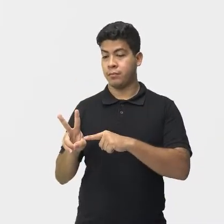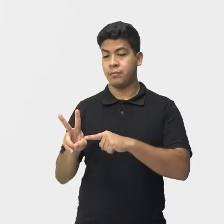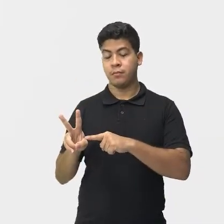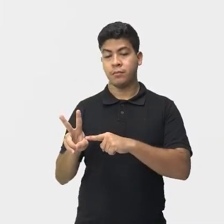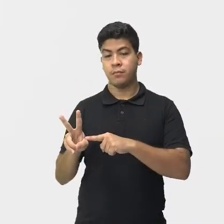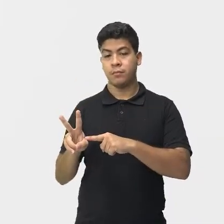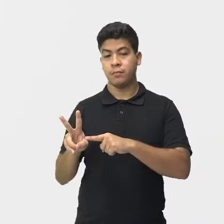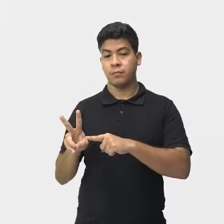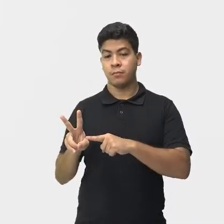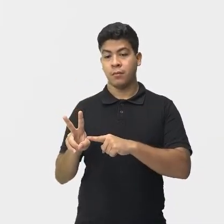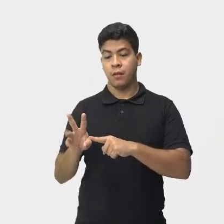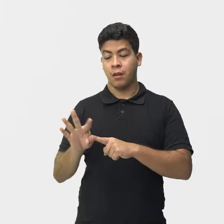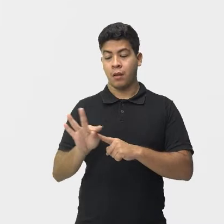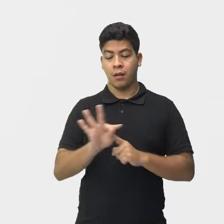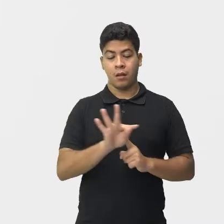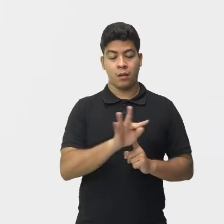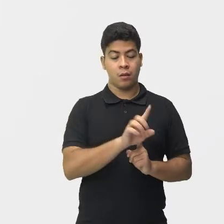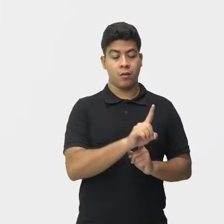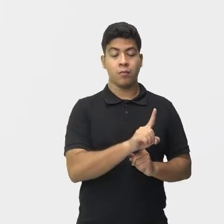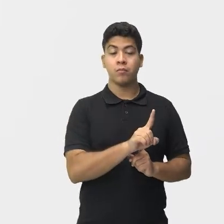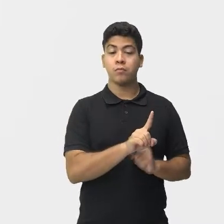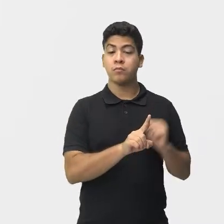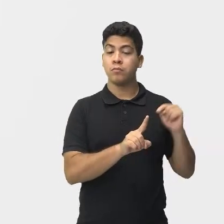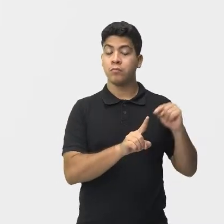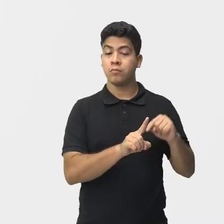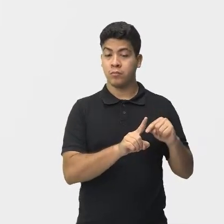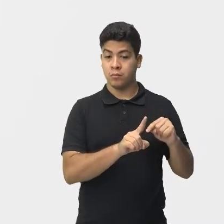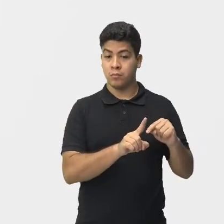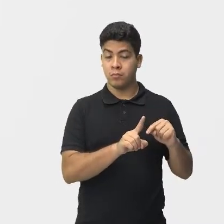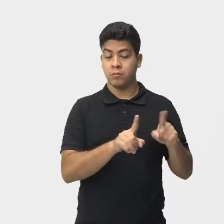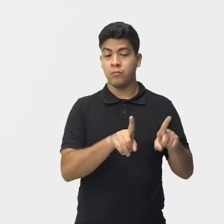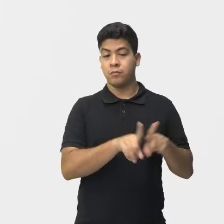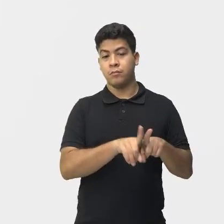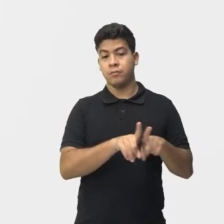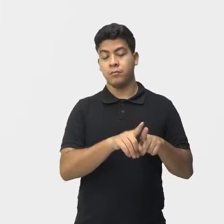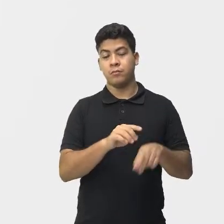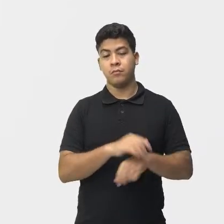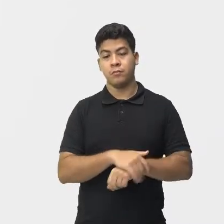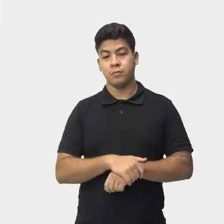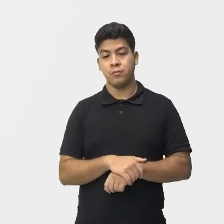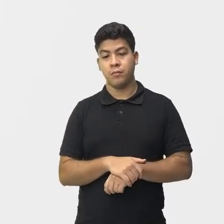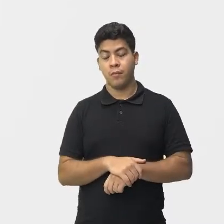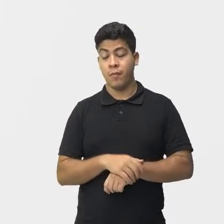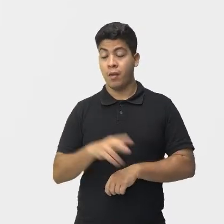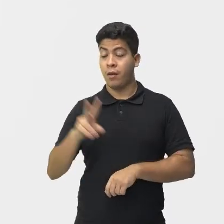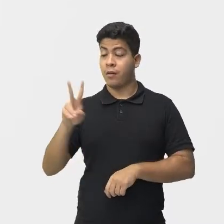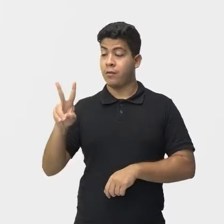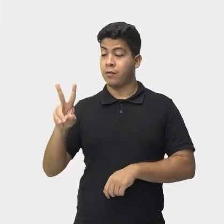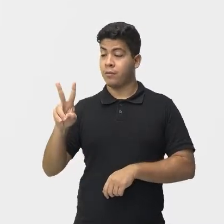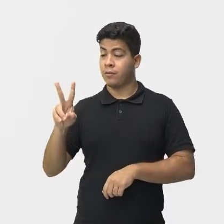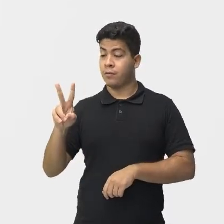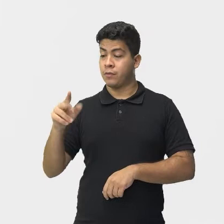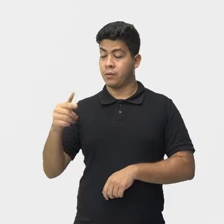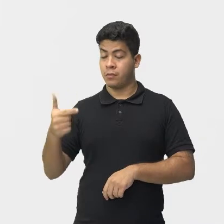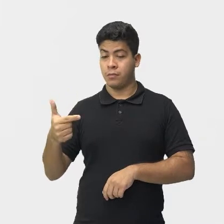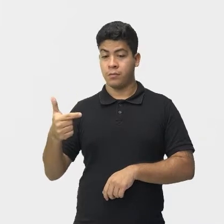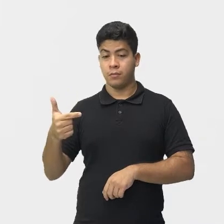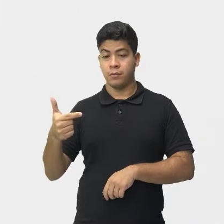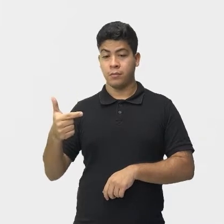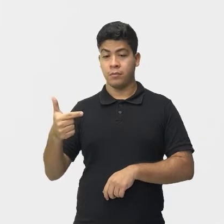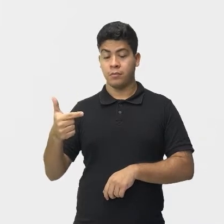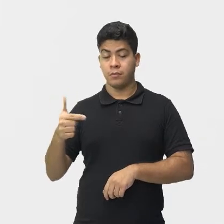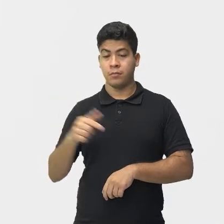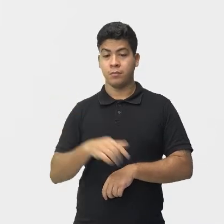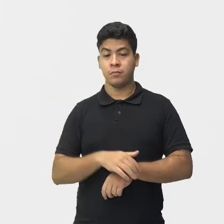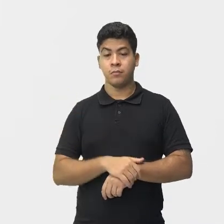1, T1 é a temperatura inicial, temperatura no ponto 1, V2 é o volume final, que é o